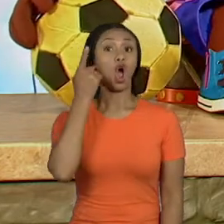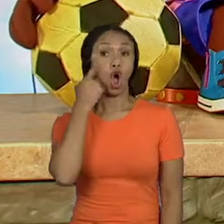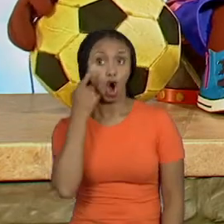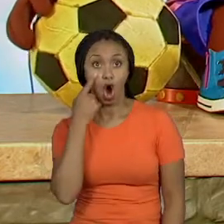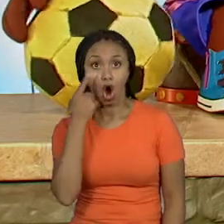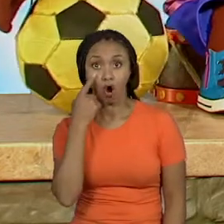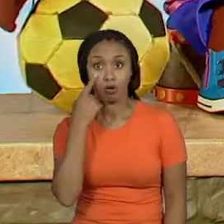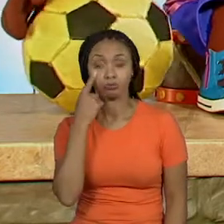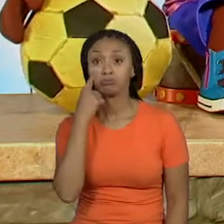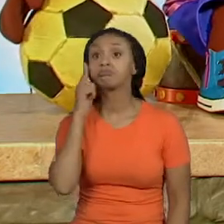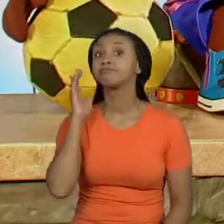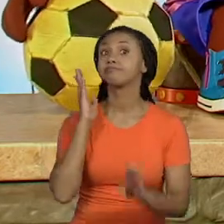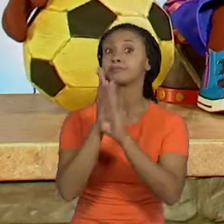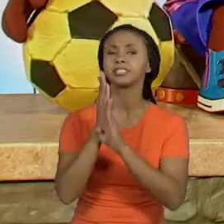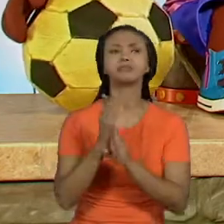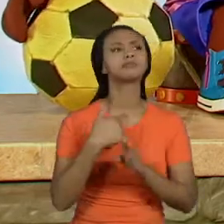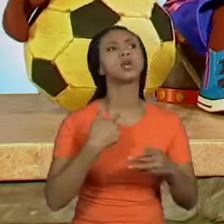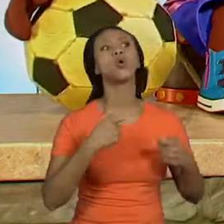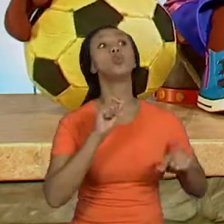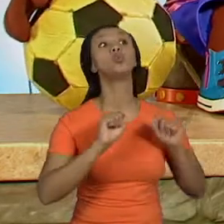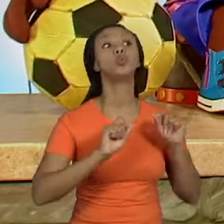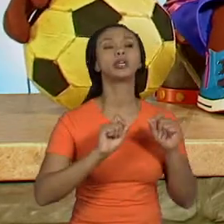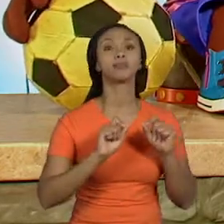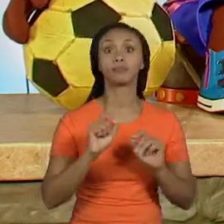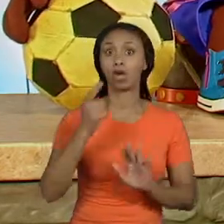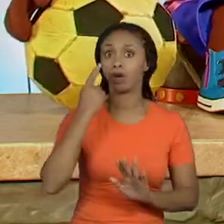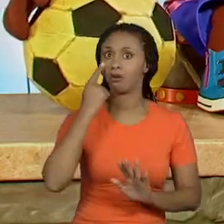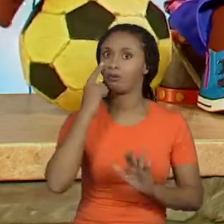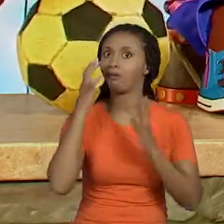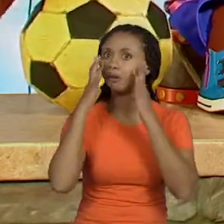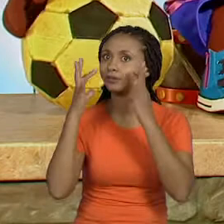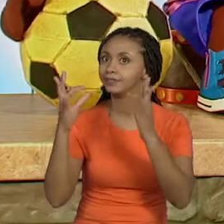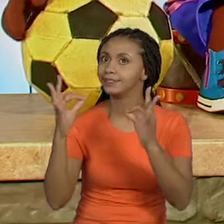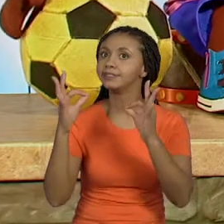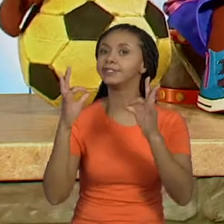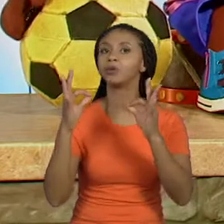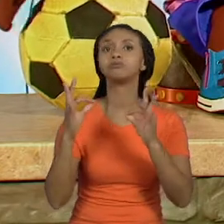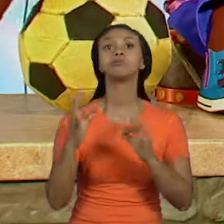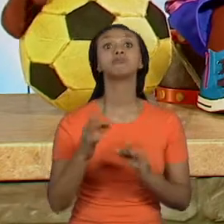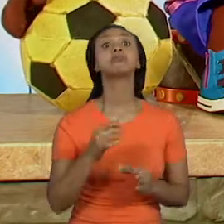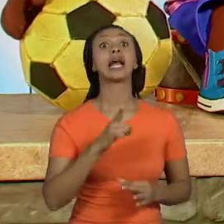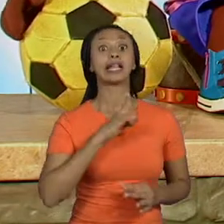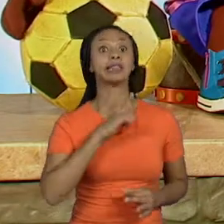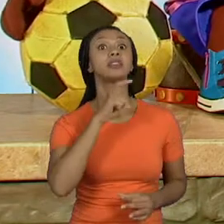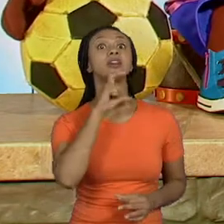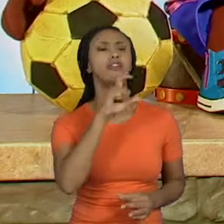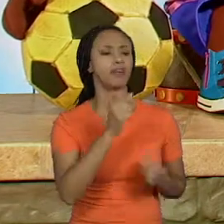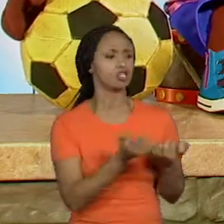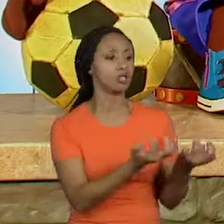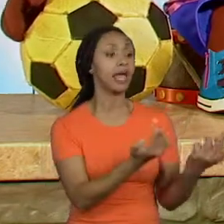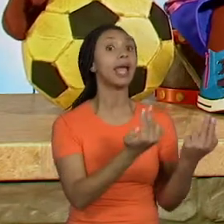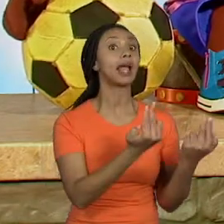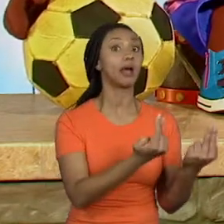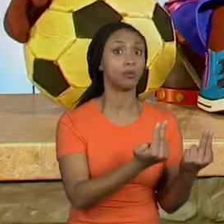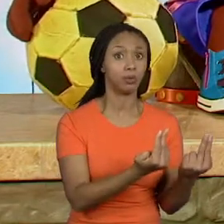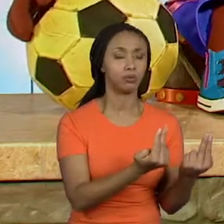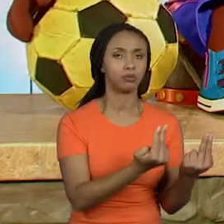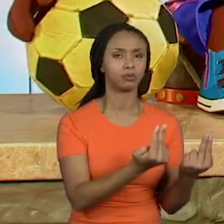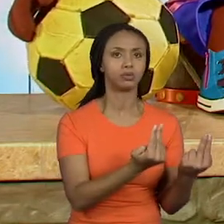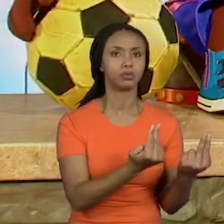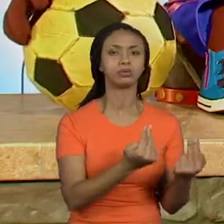adivinha. Ah, vamos lá, o que eu preciso adivinhar? Atenção. Tá bom. É verde como mato, e mato não